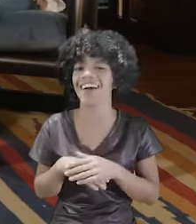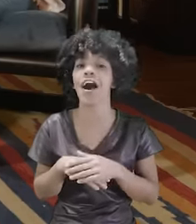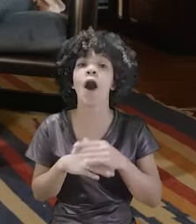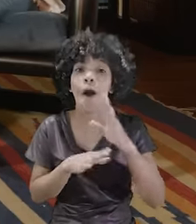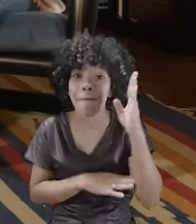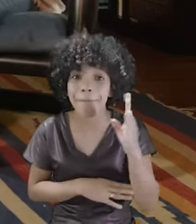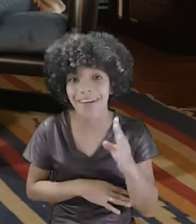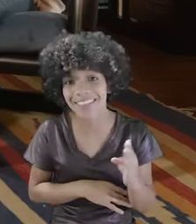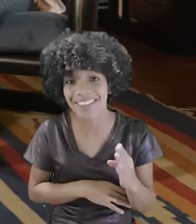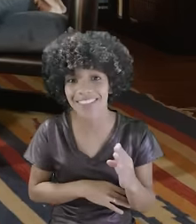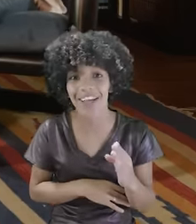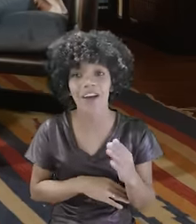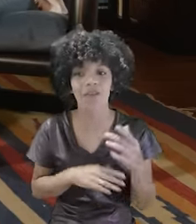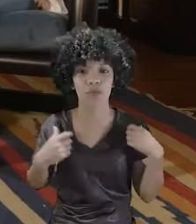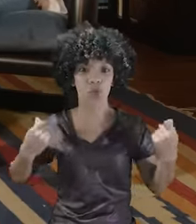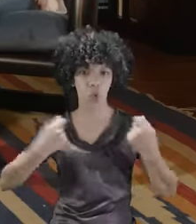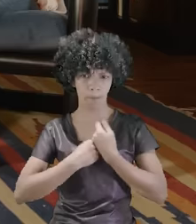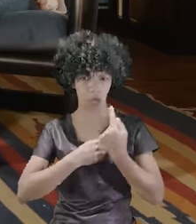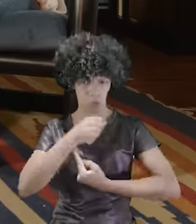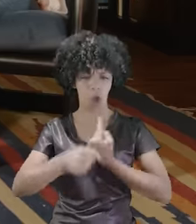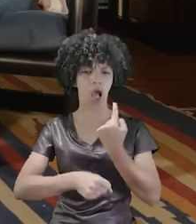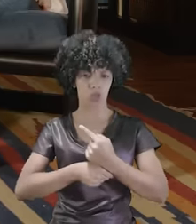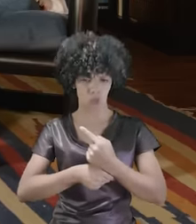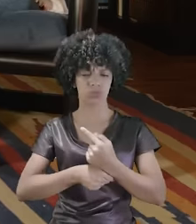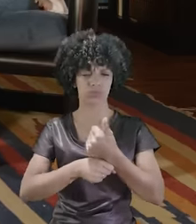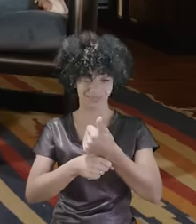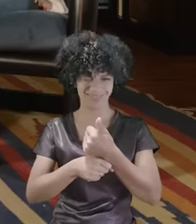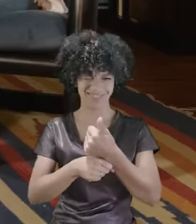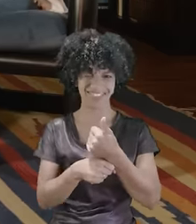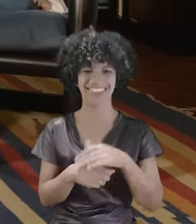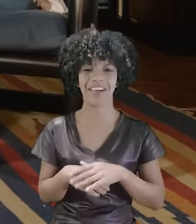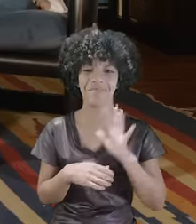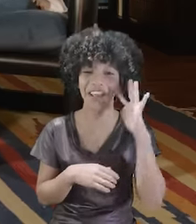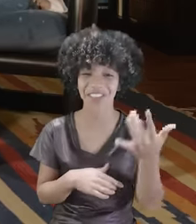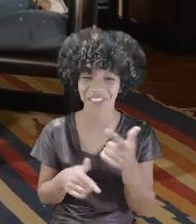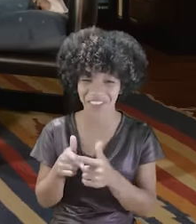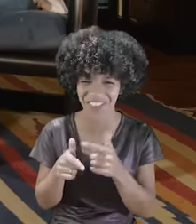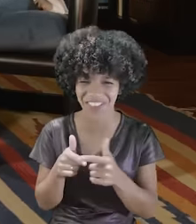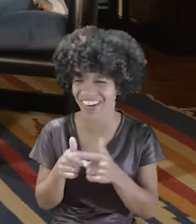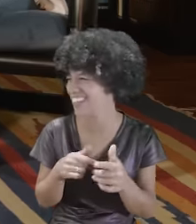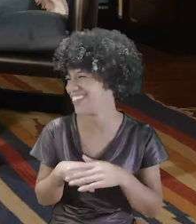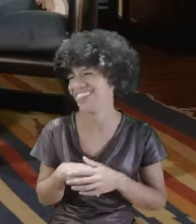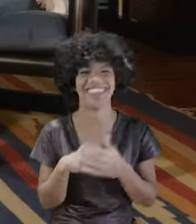pessoal Brasil Eu não cobrei as mulheres um ano então resolvi aqui não